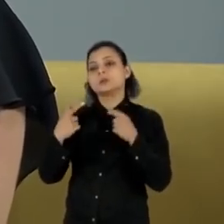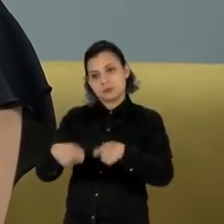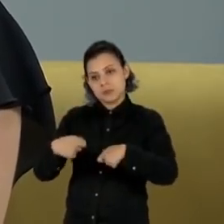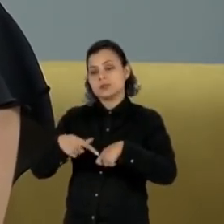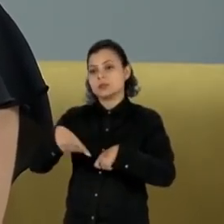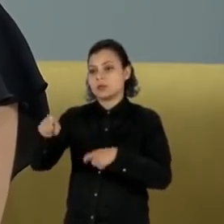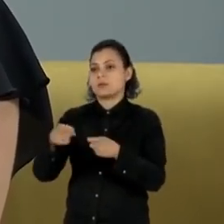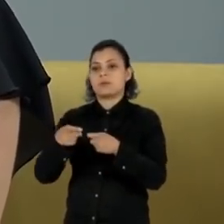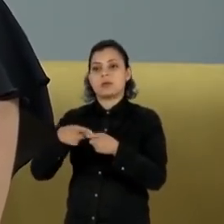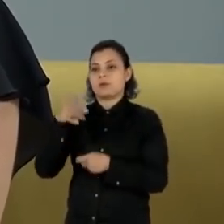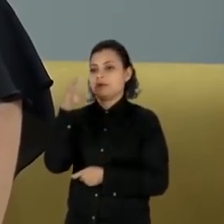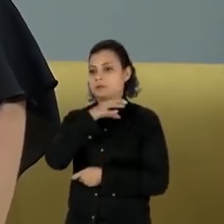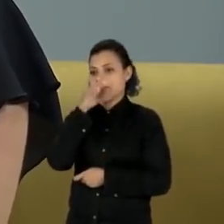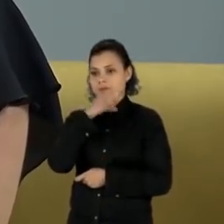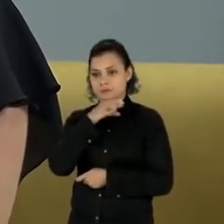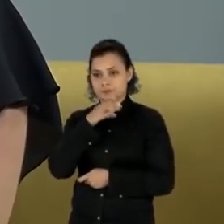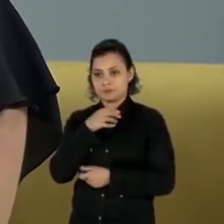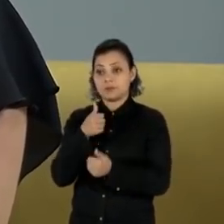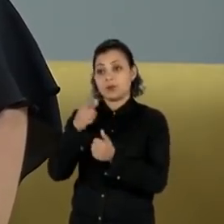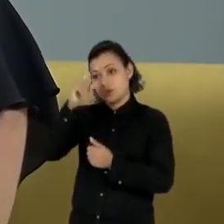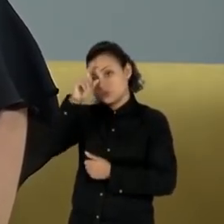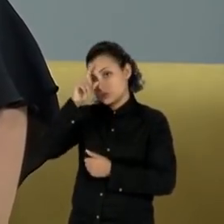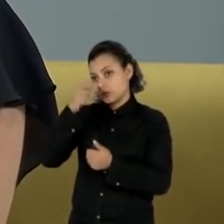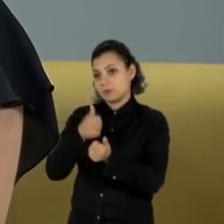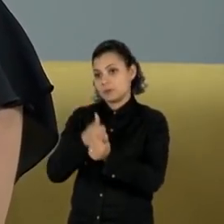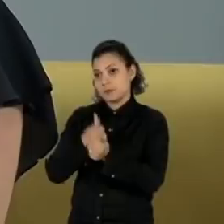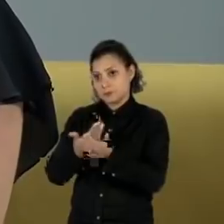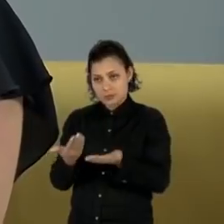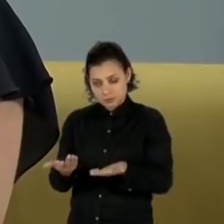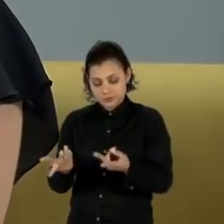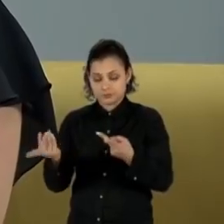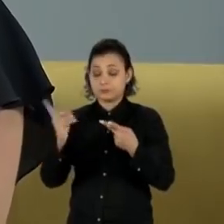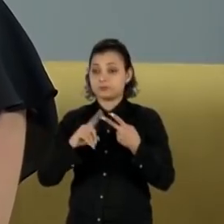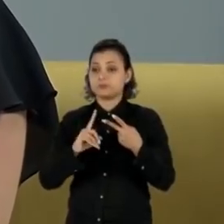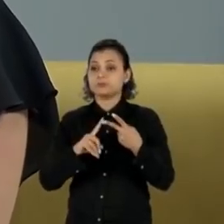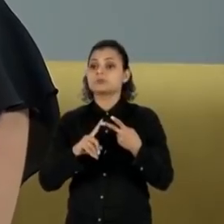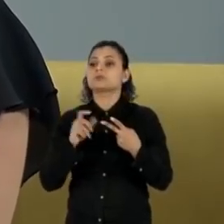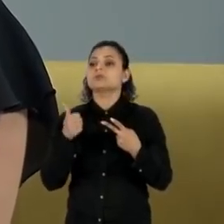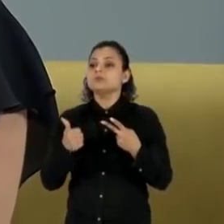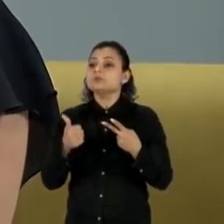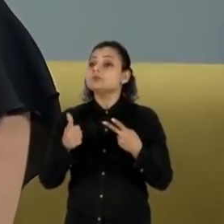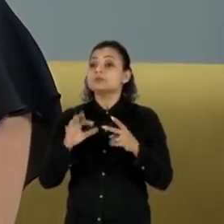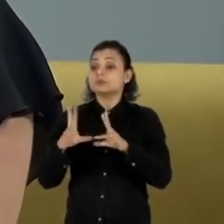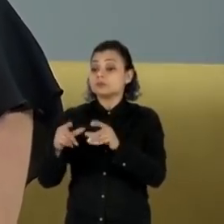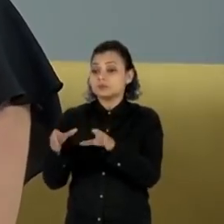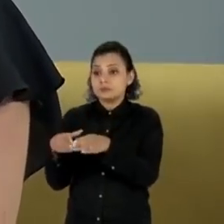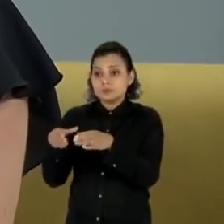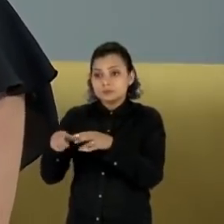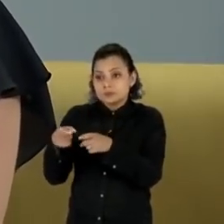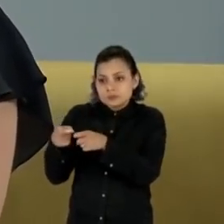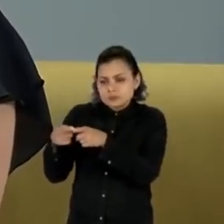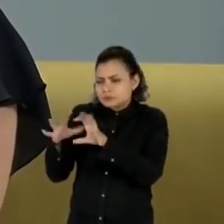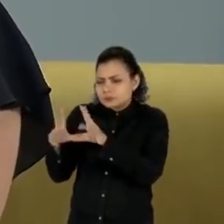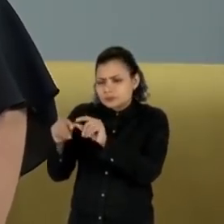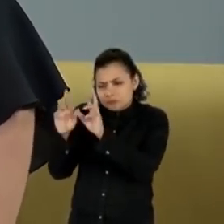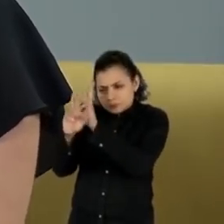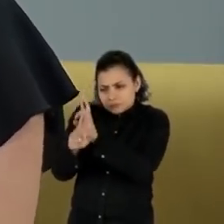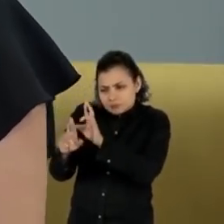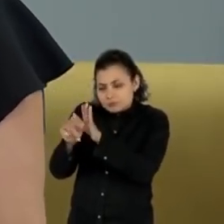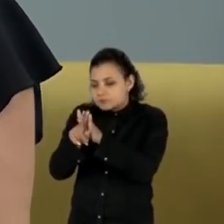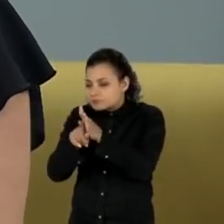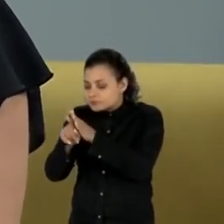atendimento médico imediato no hospital mais próximo da onde ela está a partir daí toda equipe médica é que